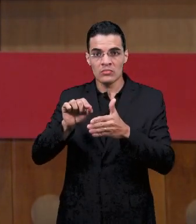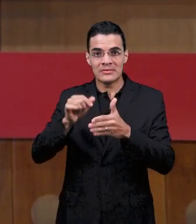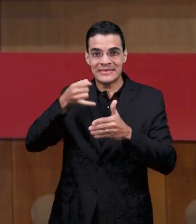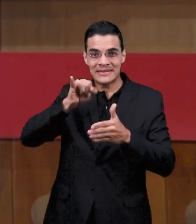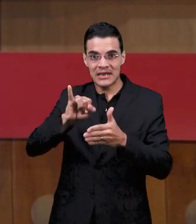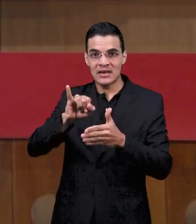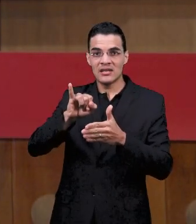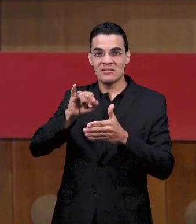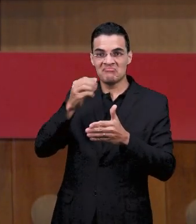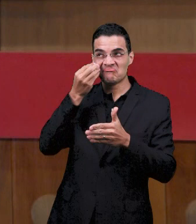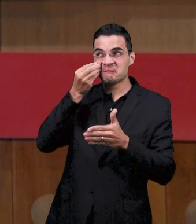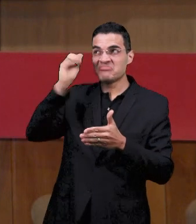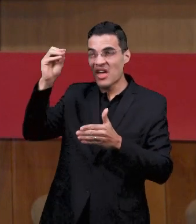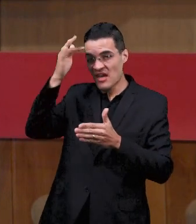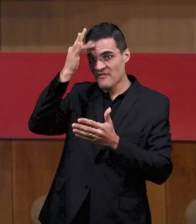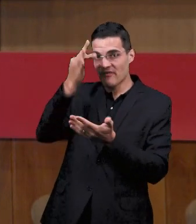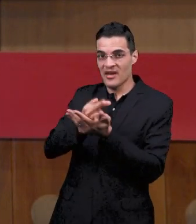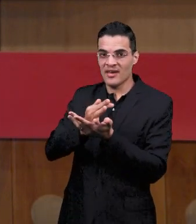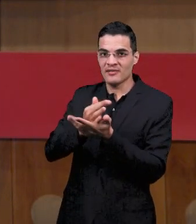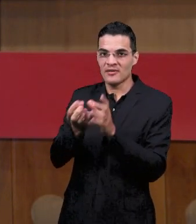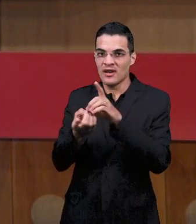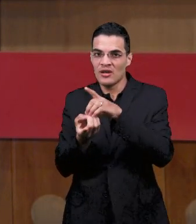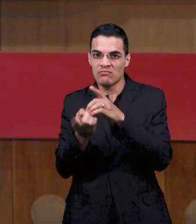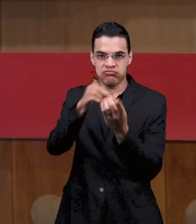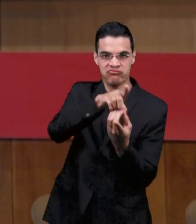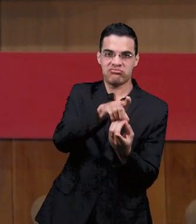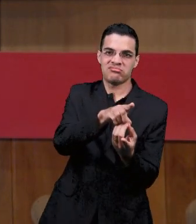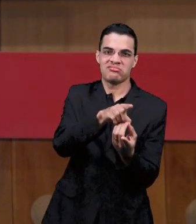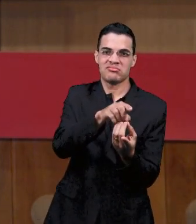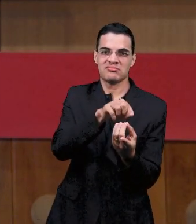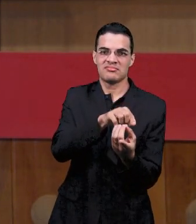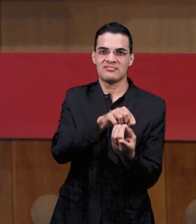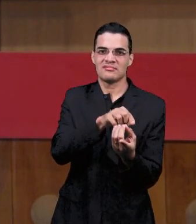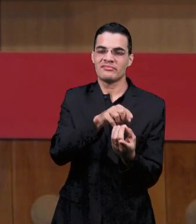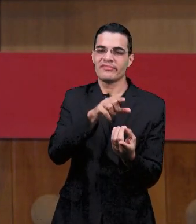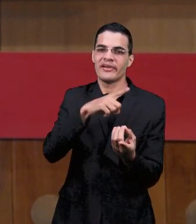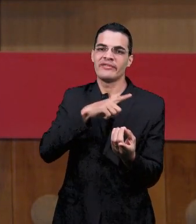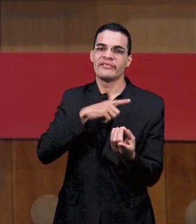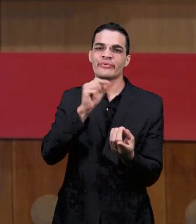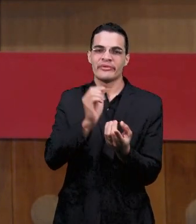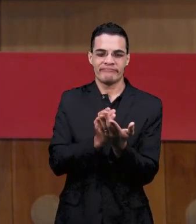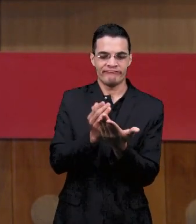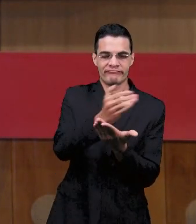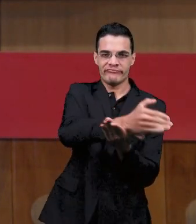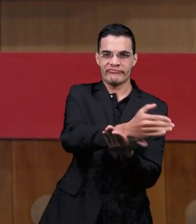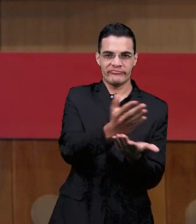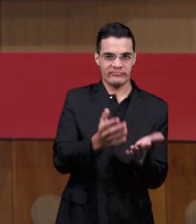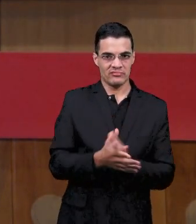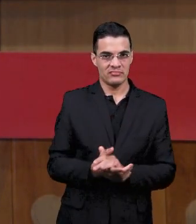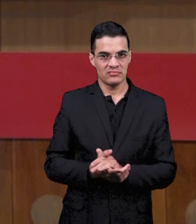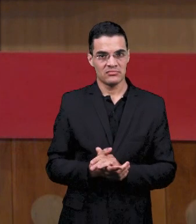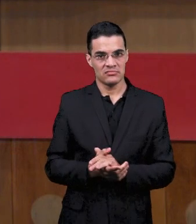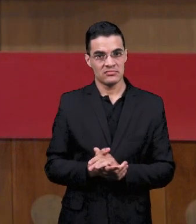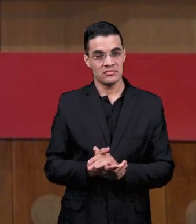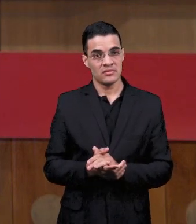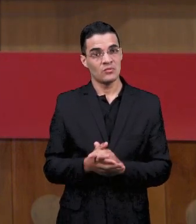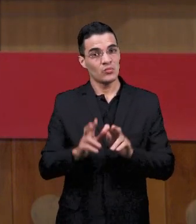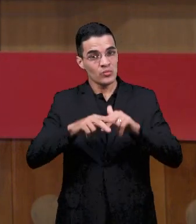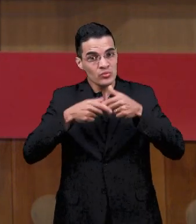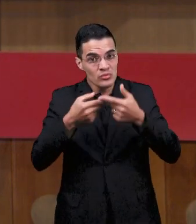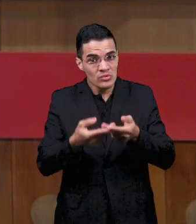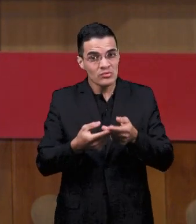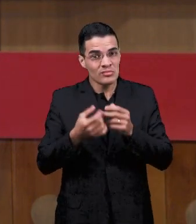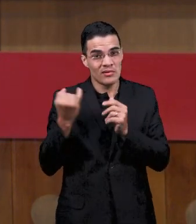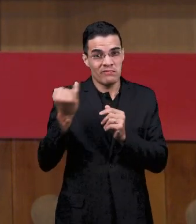fé verdadeira, um dia você a teve. E queríamos destacar para as irmãs a